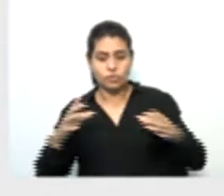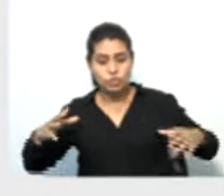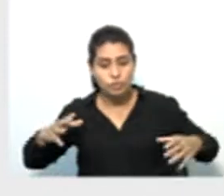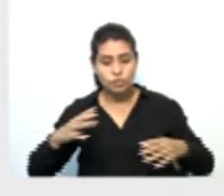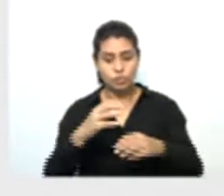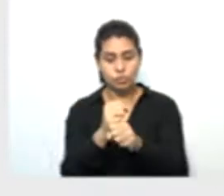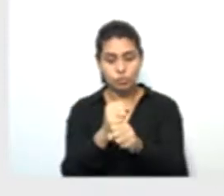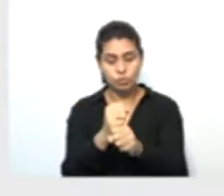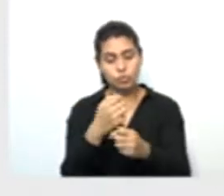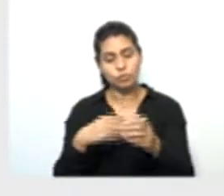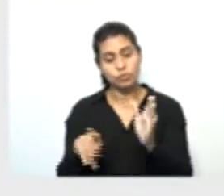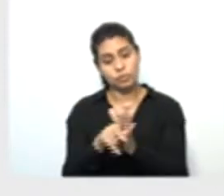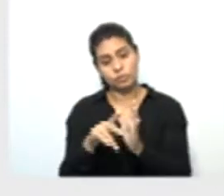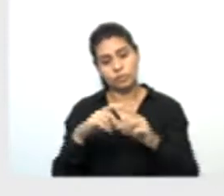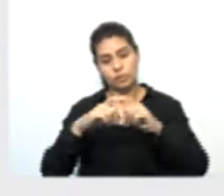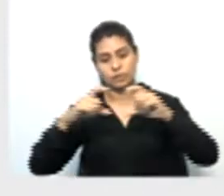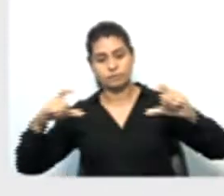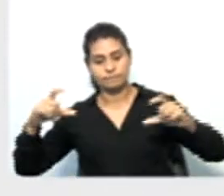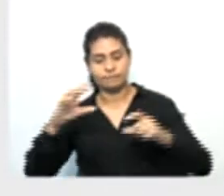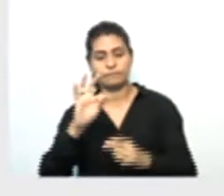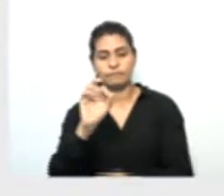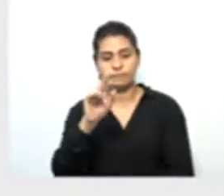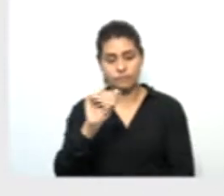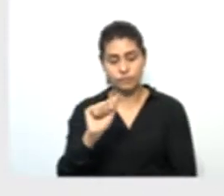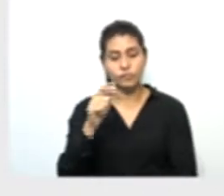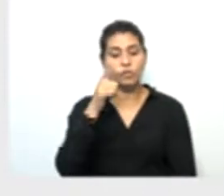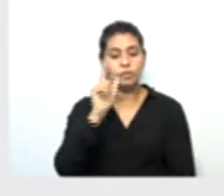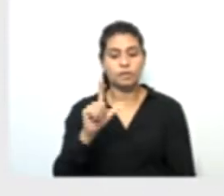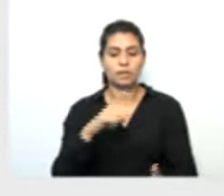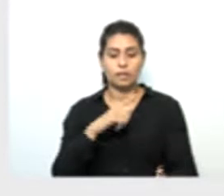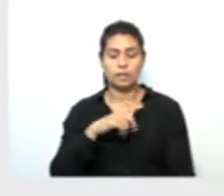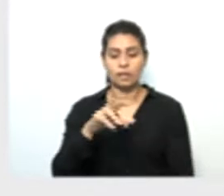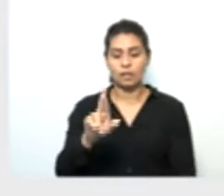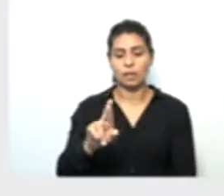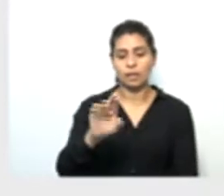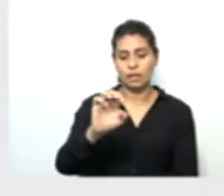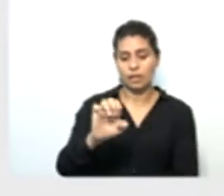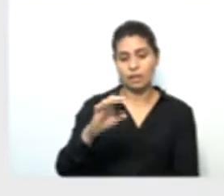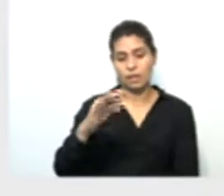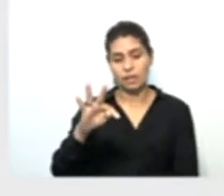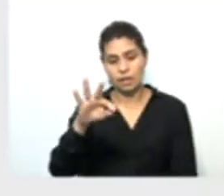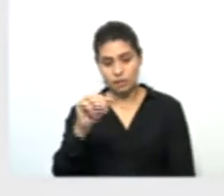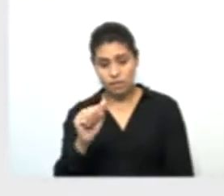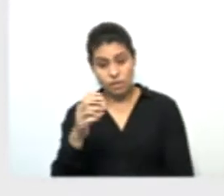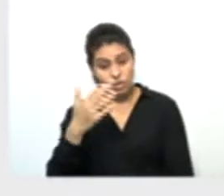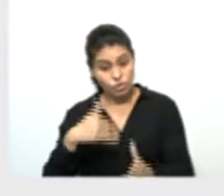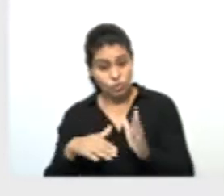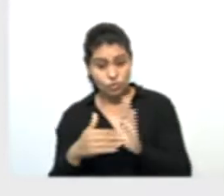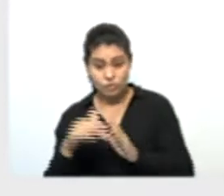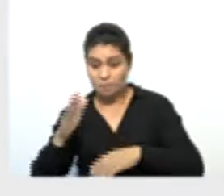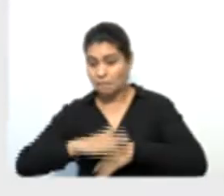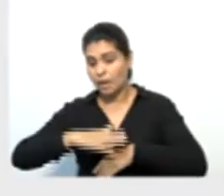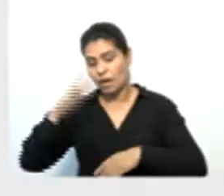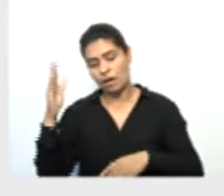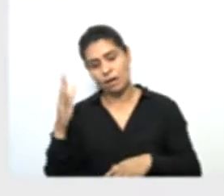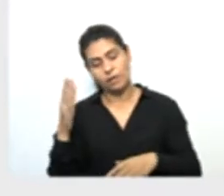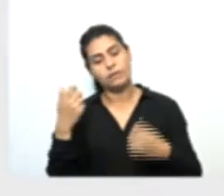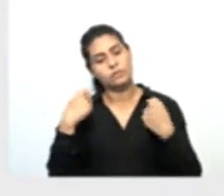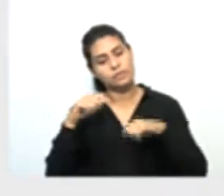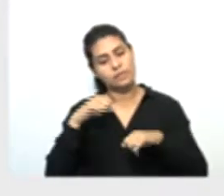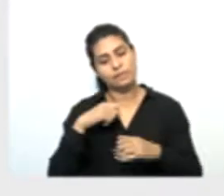taxas administrativas pagas, a gente vai ter as receitas dessa cooperativa. Se isso for maior do que toda a despesa, nós vamos